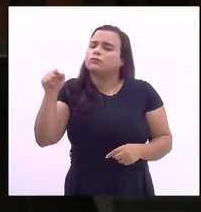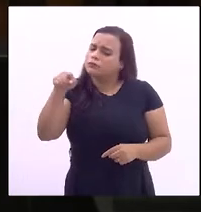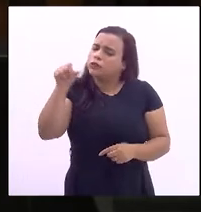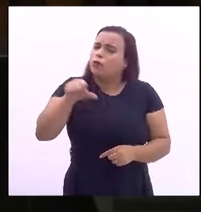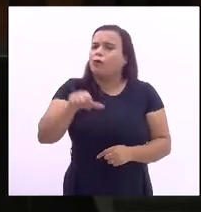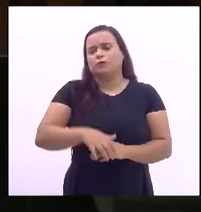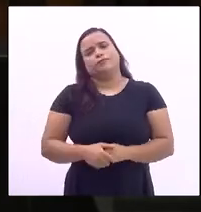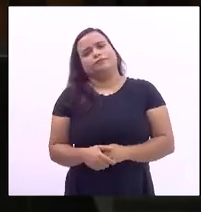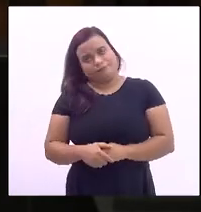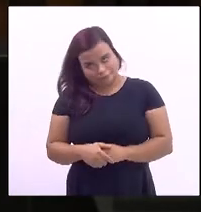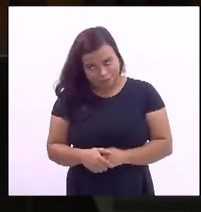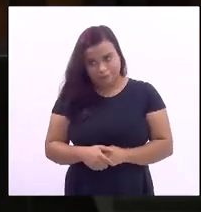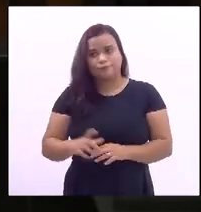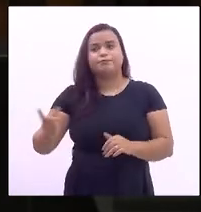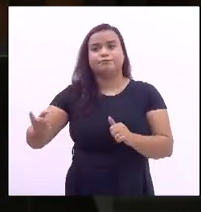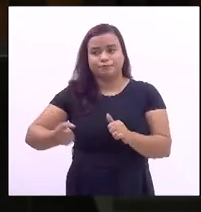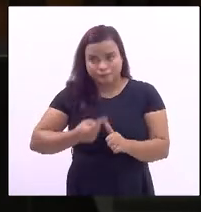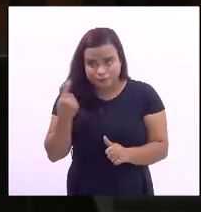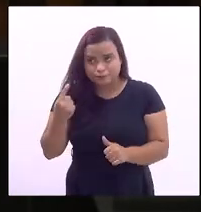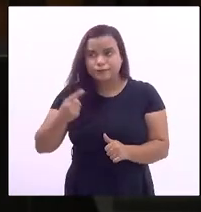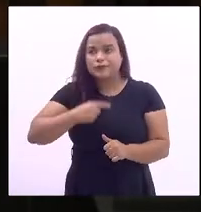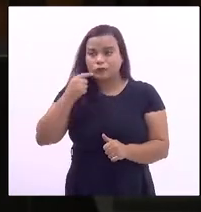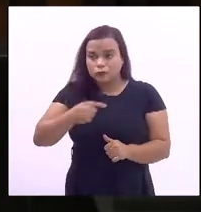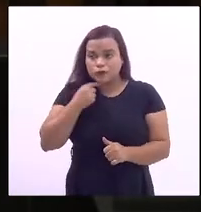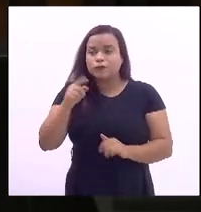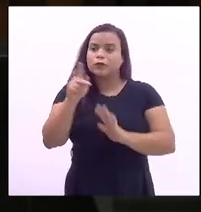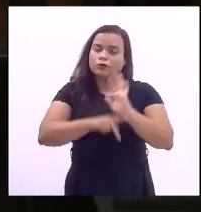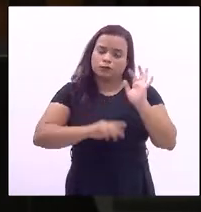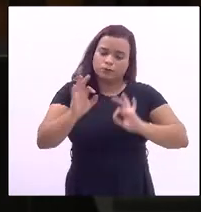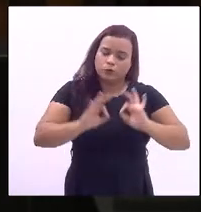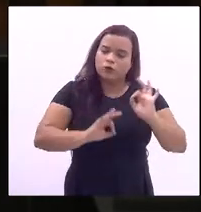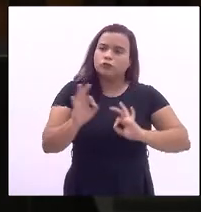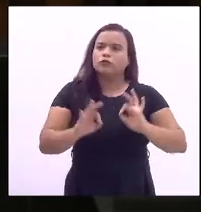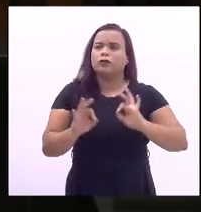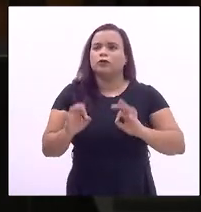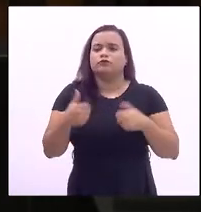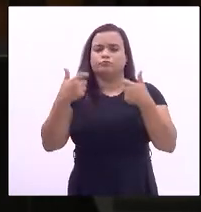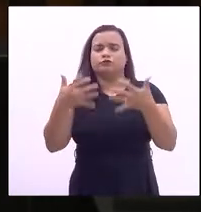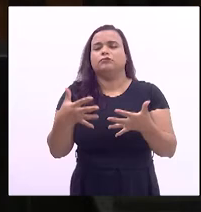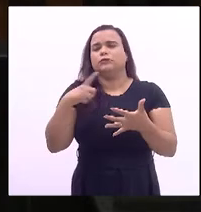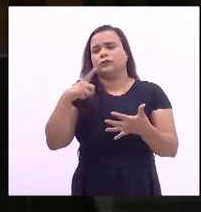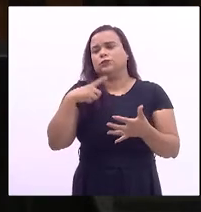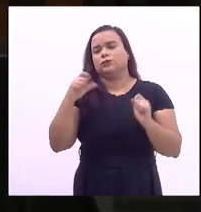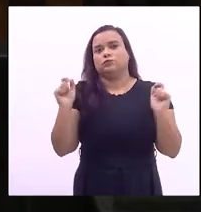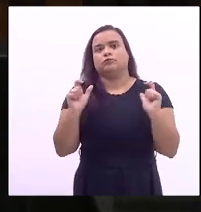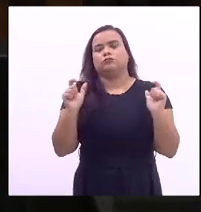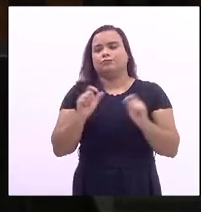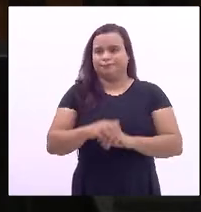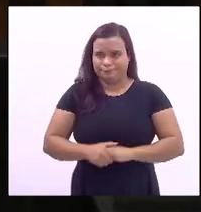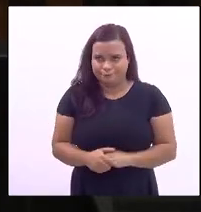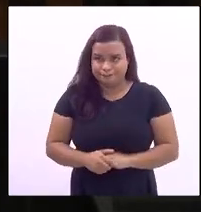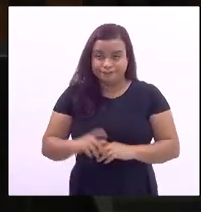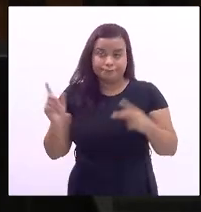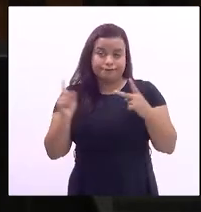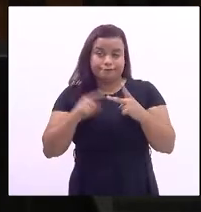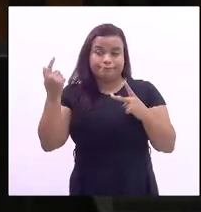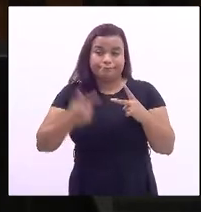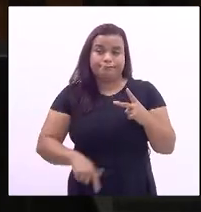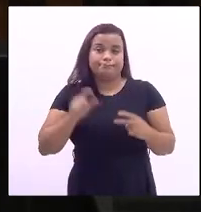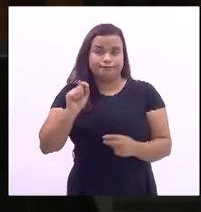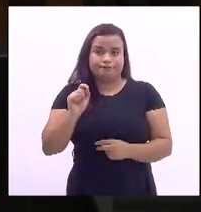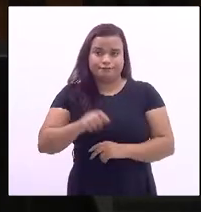e já é a primeira questão a primeira dúvida que o projeto nos suscita e é Além disso